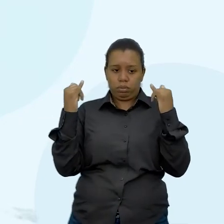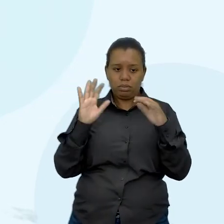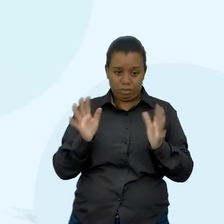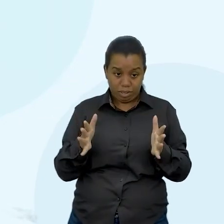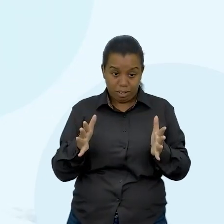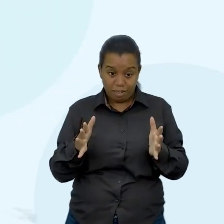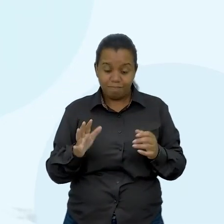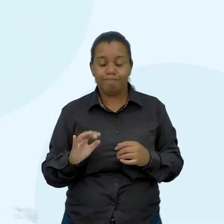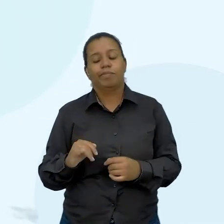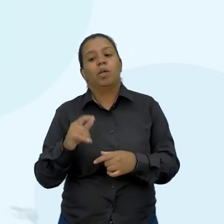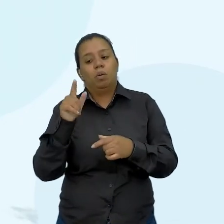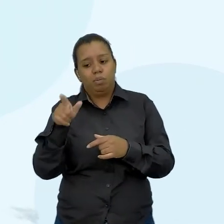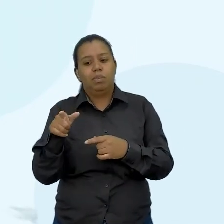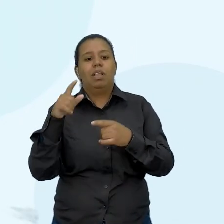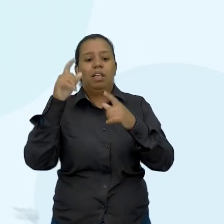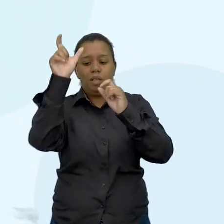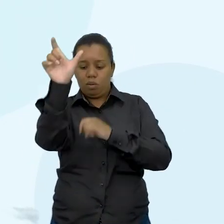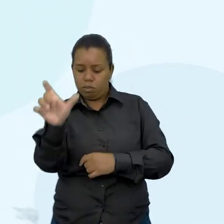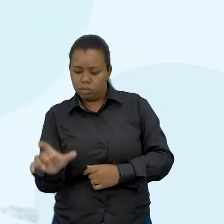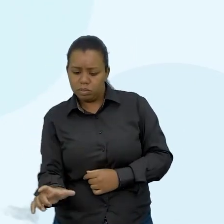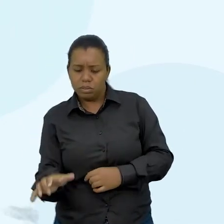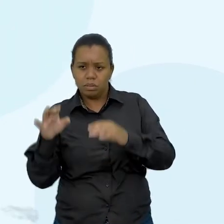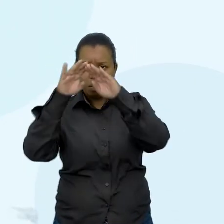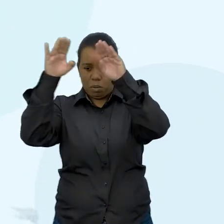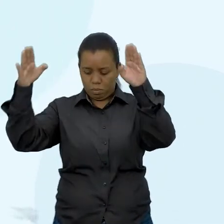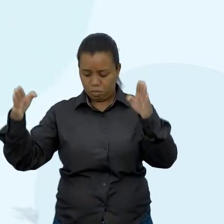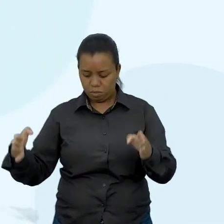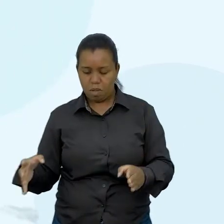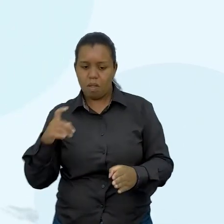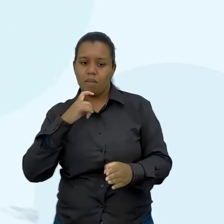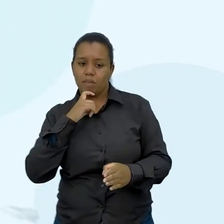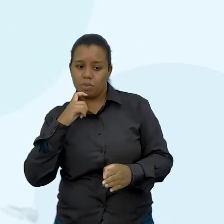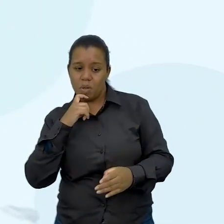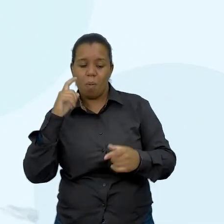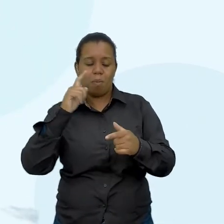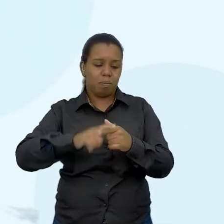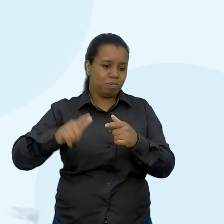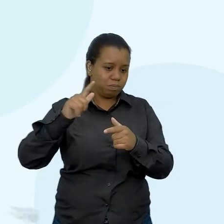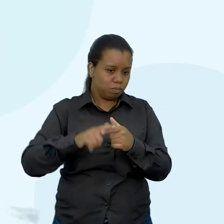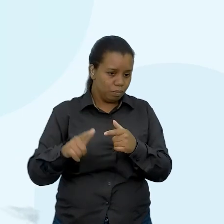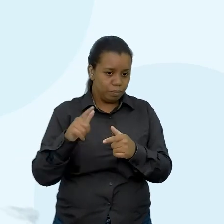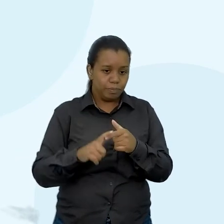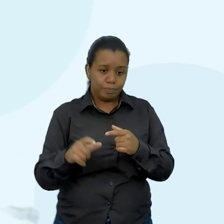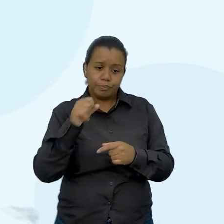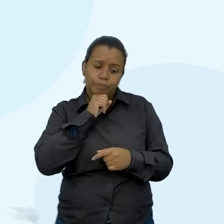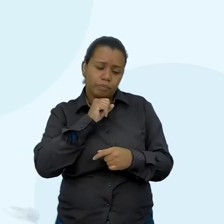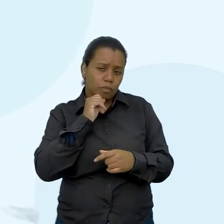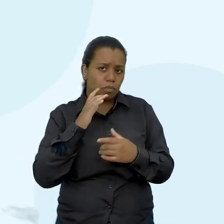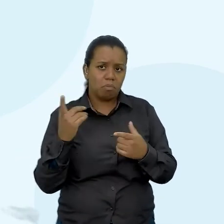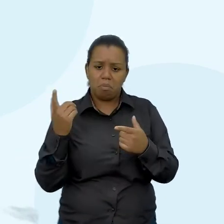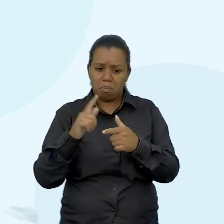e tomar choque, quer dizer que a carcaça, né? Esse equipamento, ele está